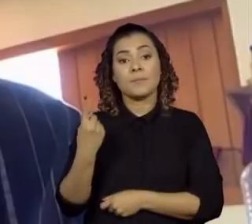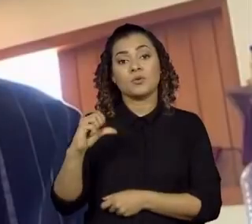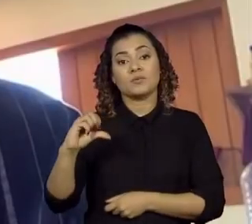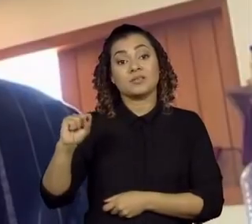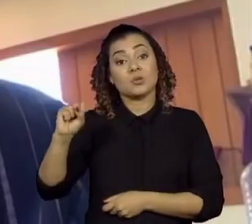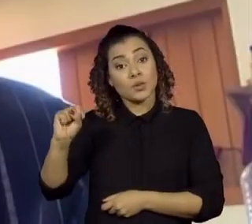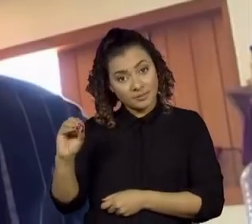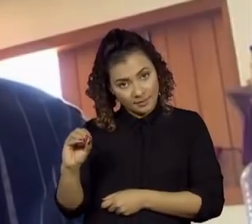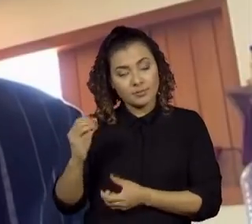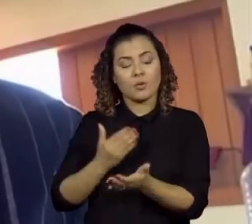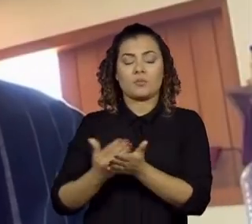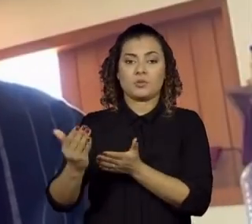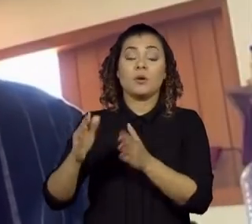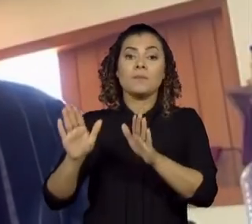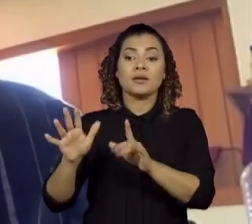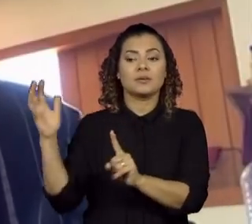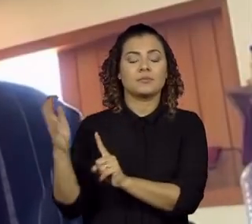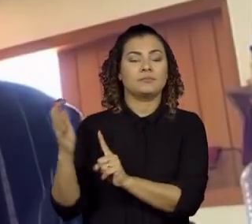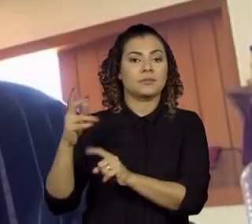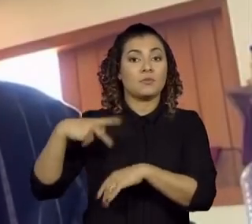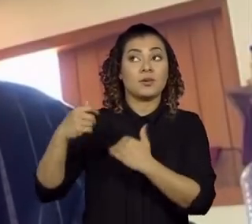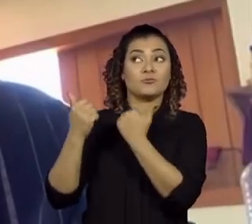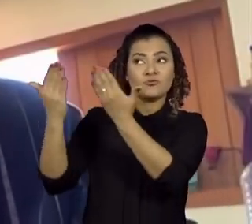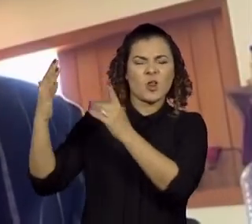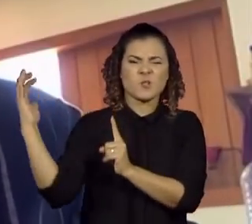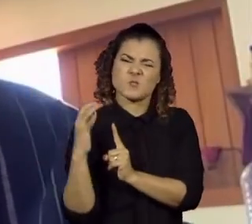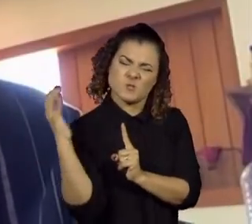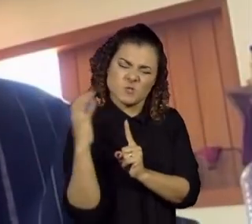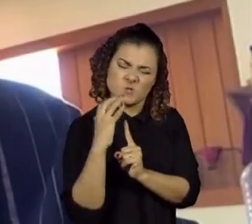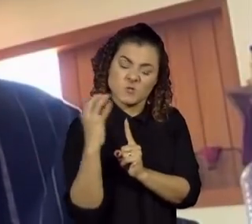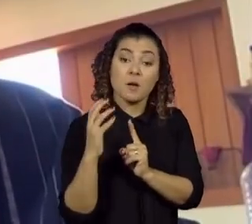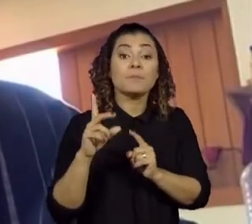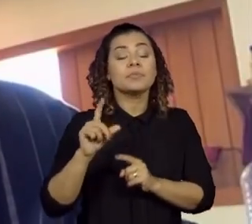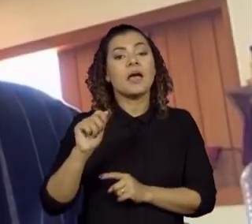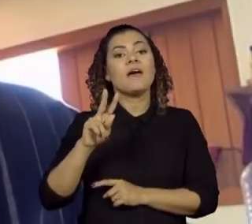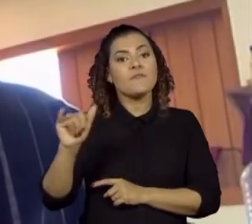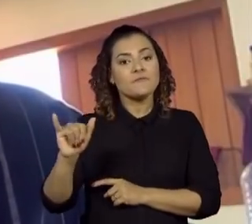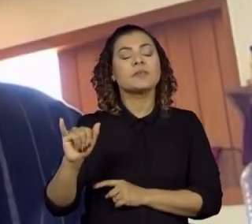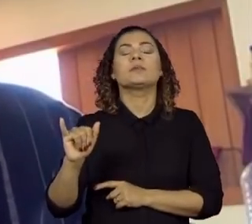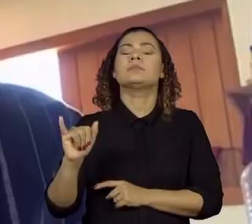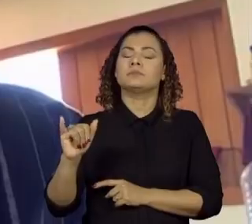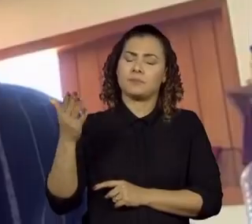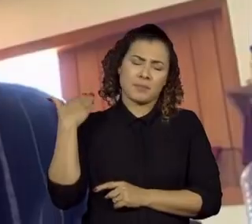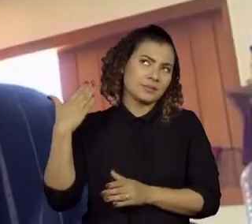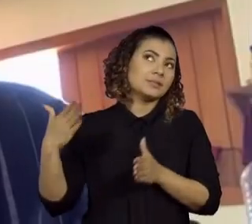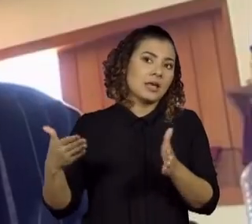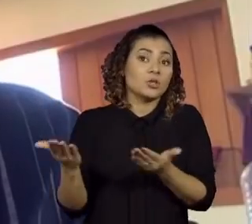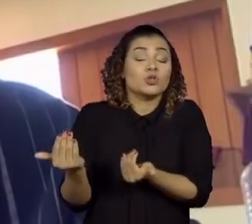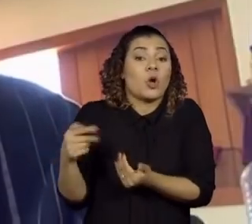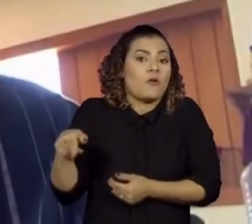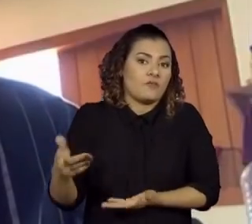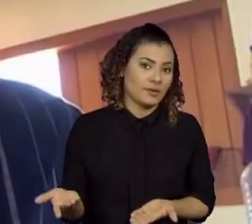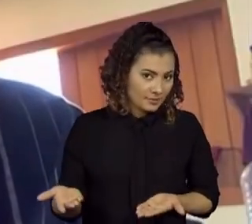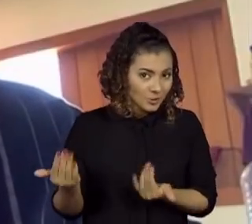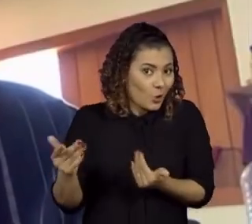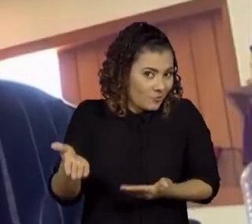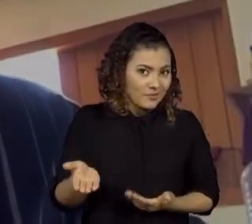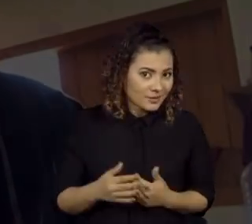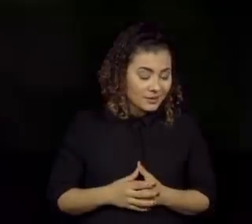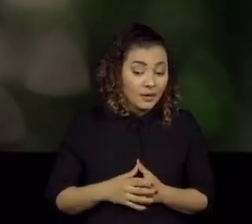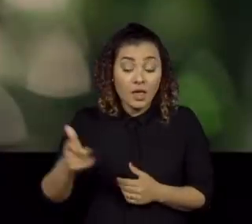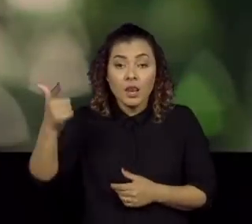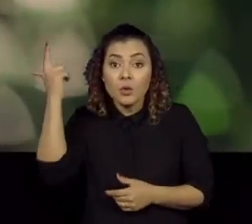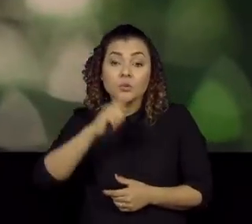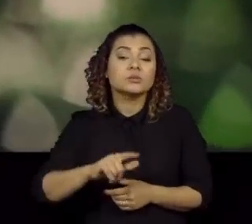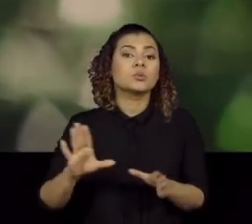anos 80 houve uma pressão internacional muito grande. E o Davi vinha jovem na época, o jovem Davi, ele conseguiu